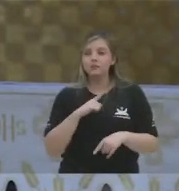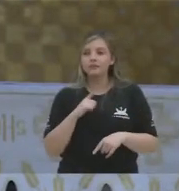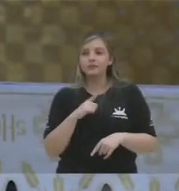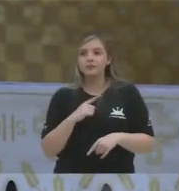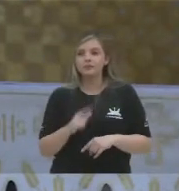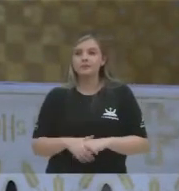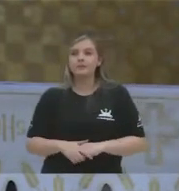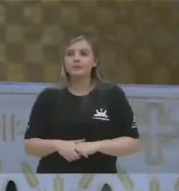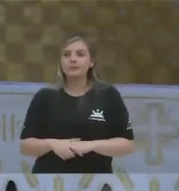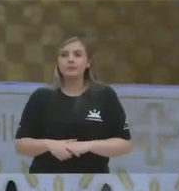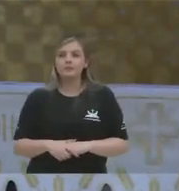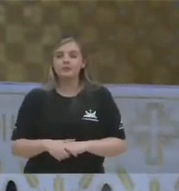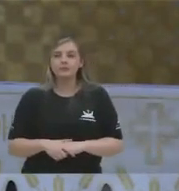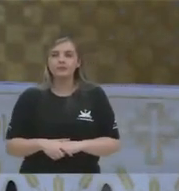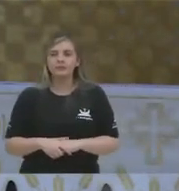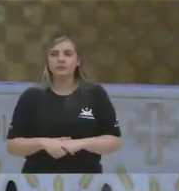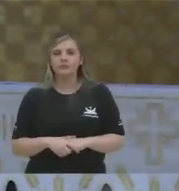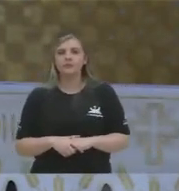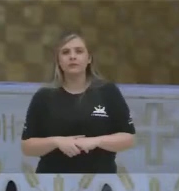que eu fiz só uma parte: Deus é amor.